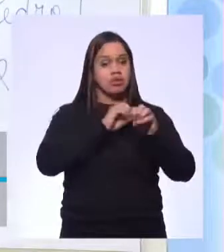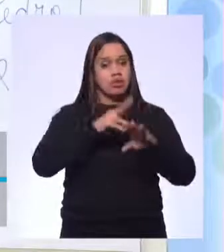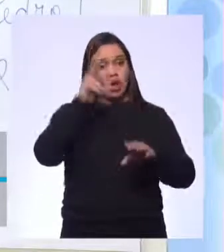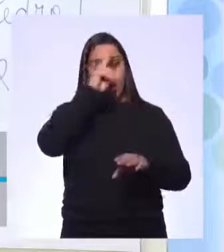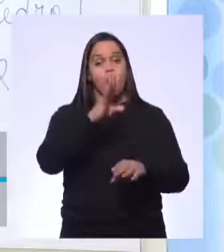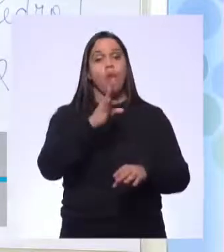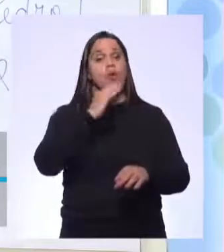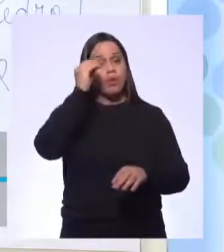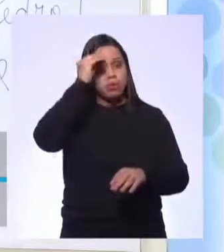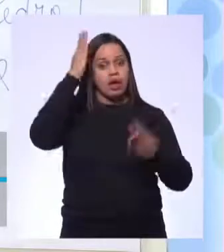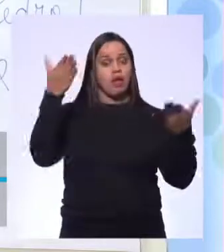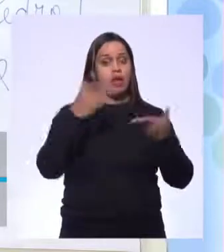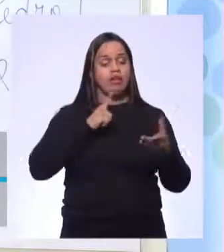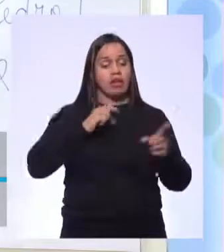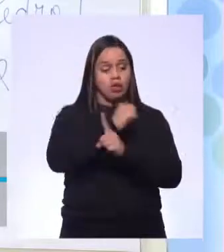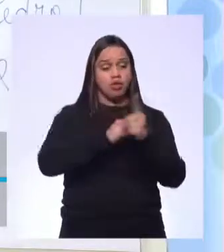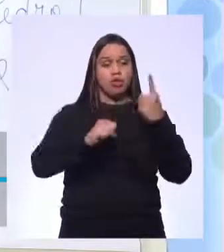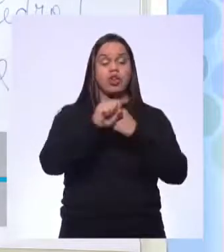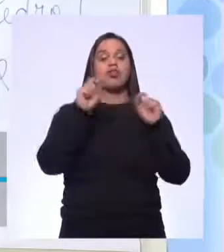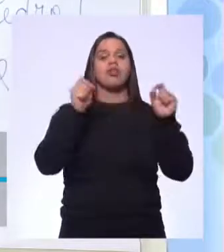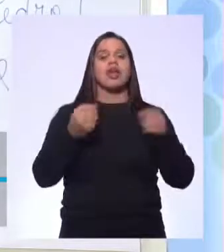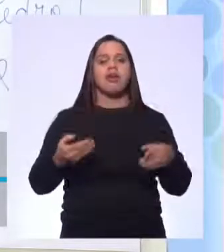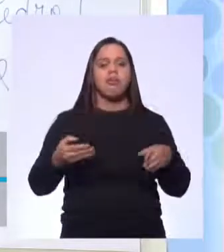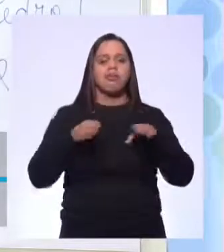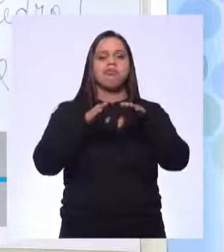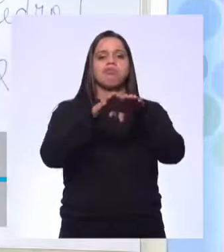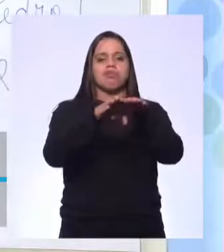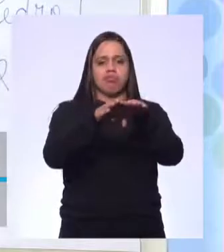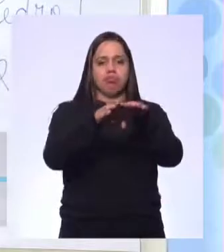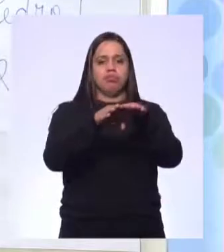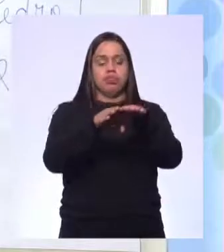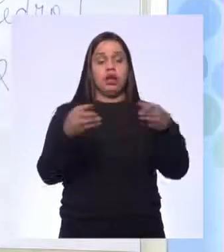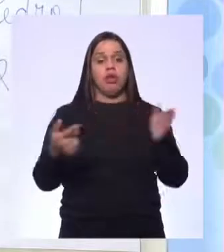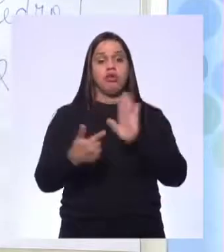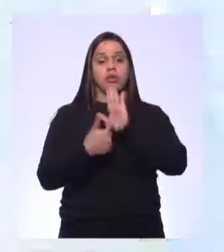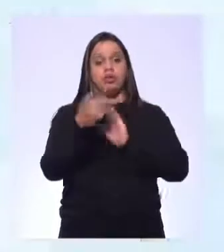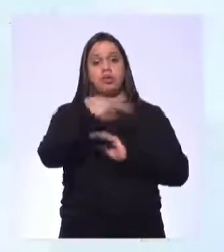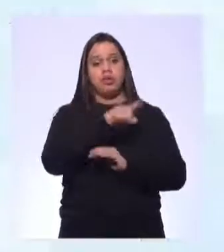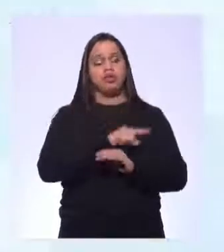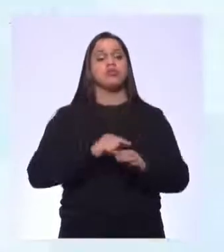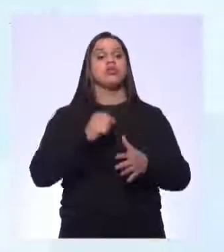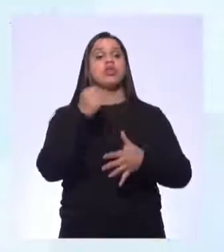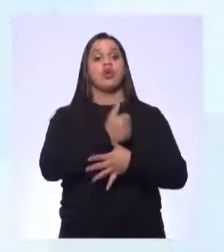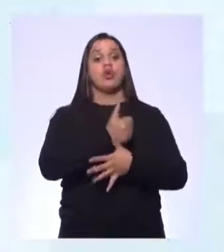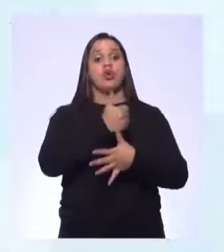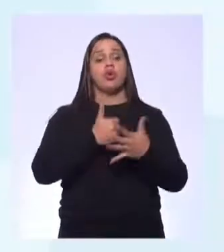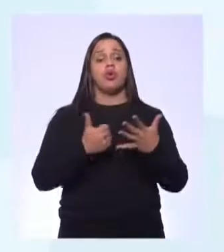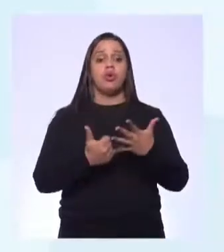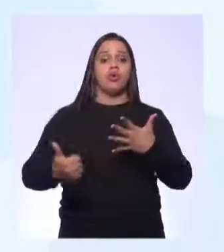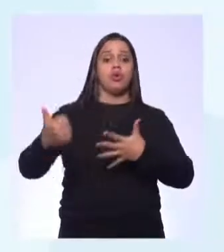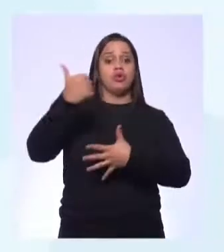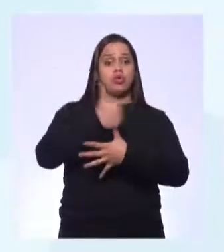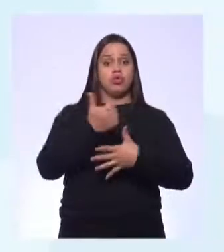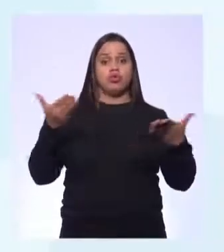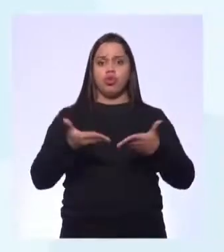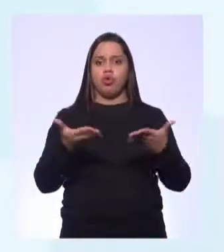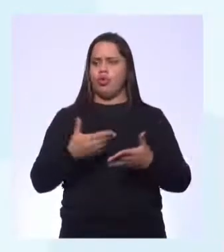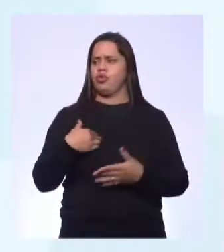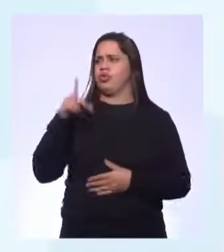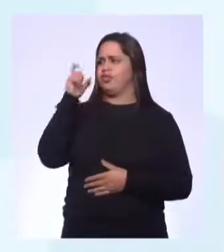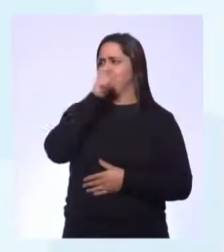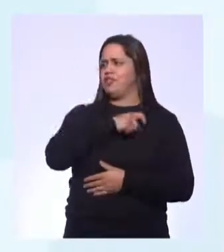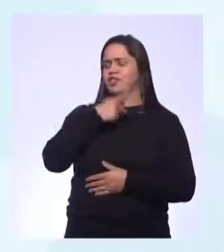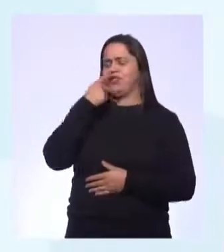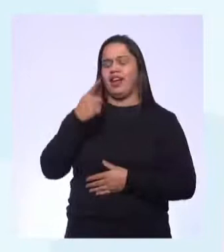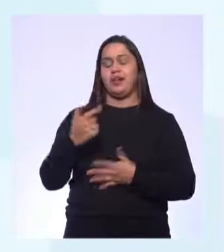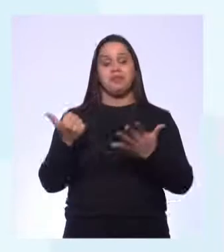uma sociedade muito mais igualitária. Vou colocar para vocês o protagonismo de hoje. Hoje está difícil, hein? É